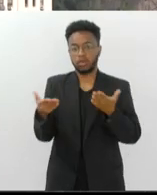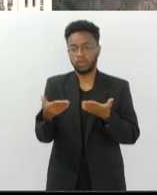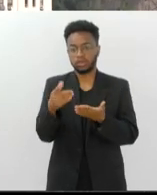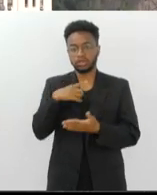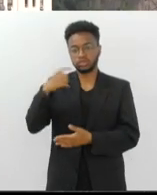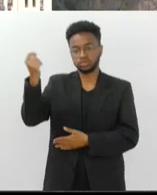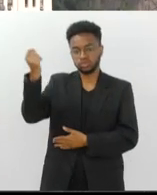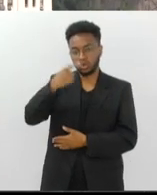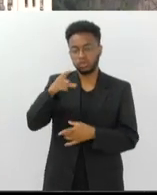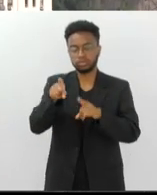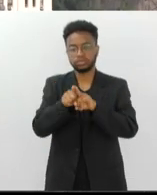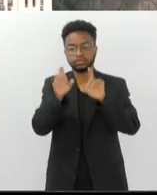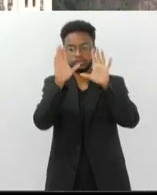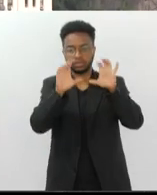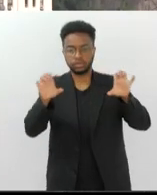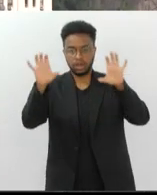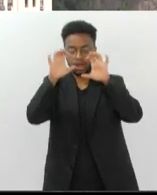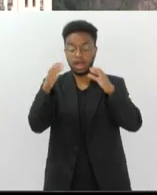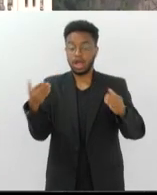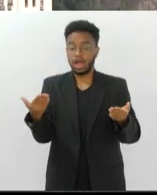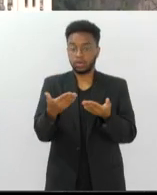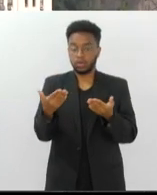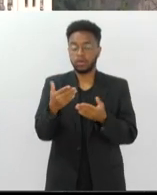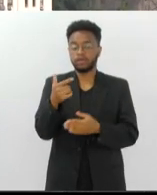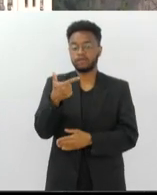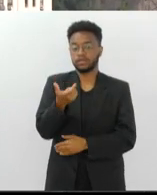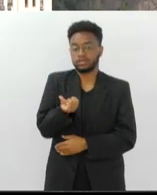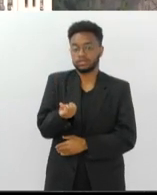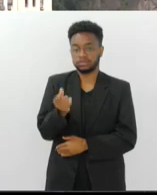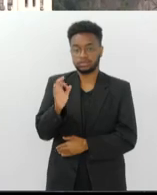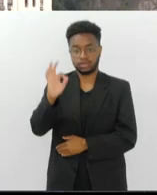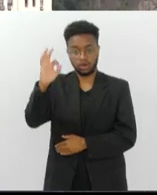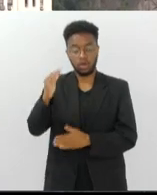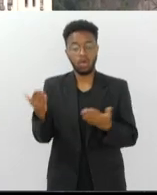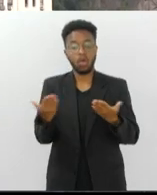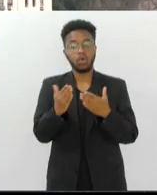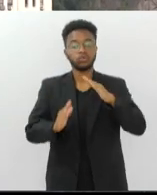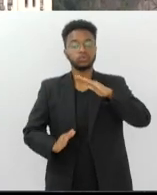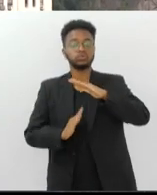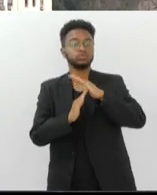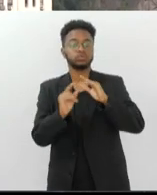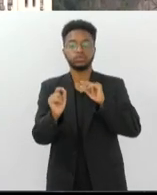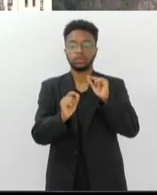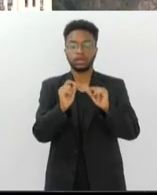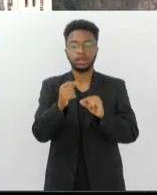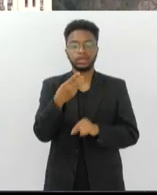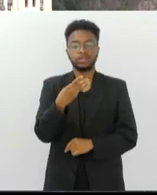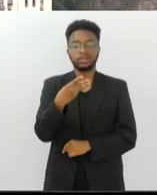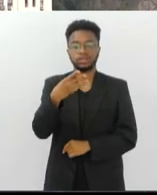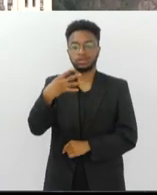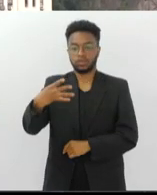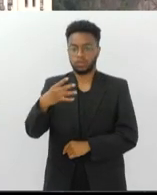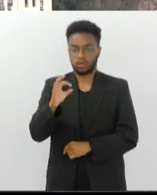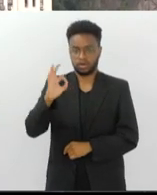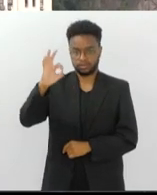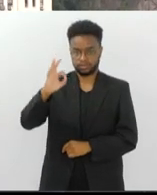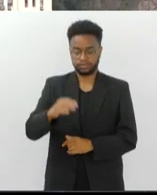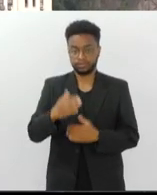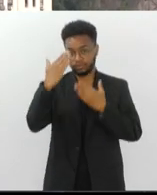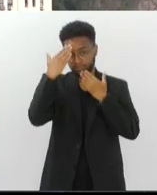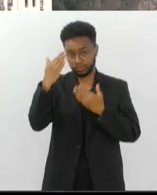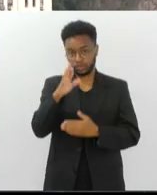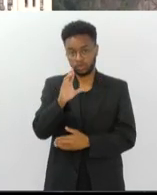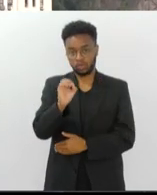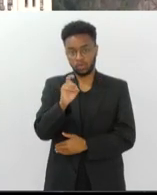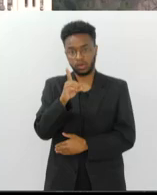algumas nuvens. Nesse momento faz 26 graus. A máxima prevista para hoje é de 34 graus. Obrigado,